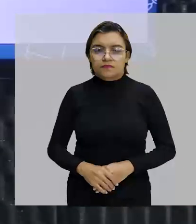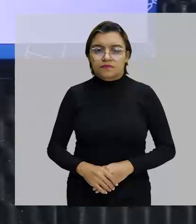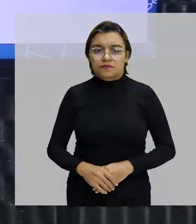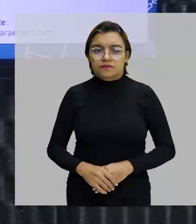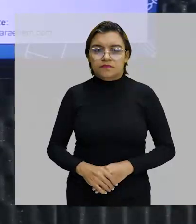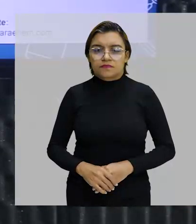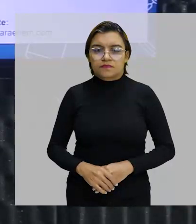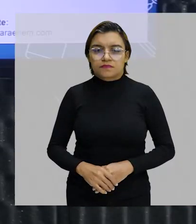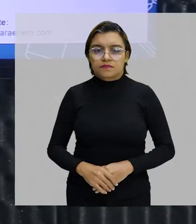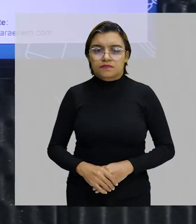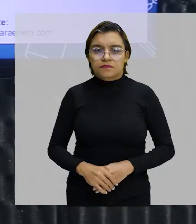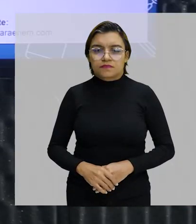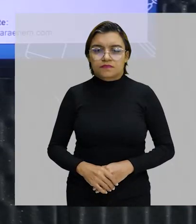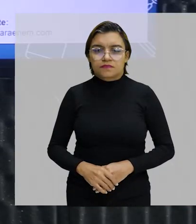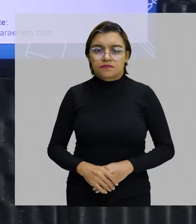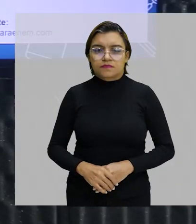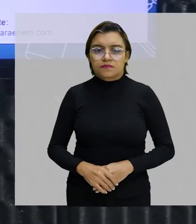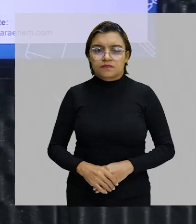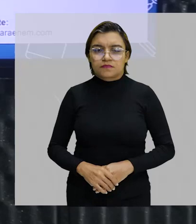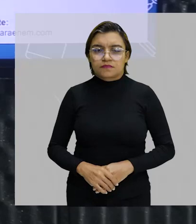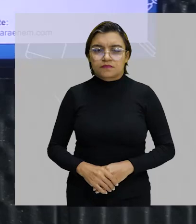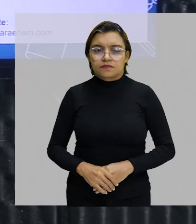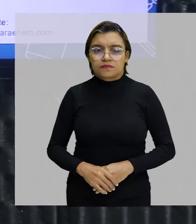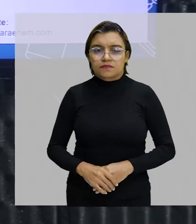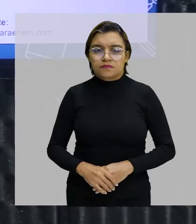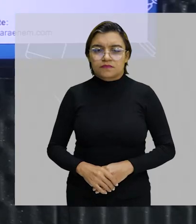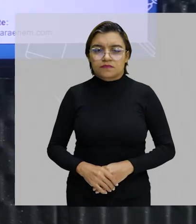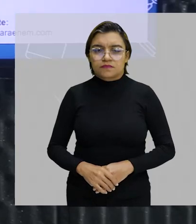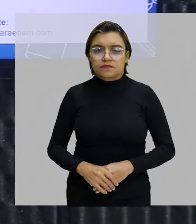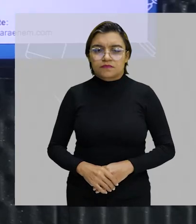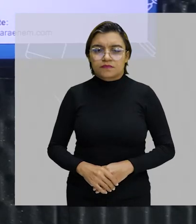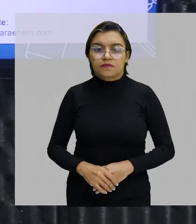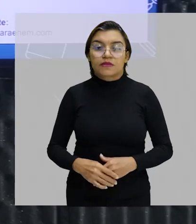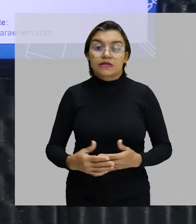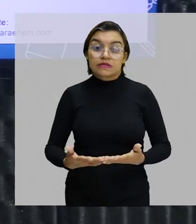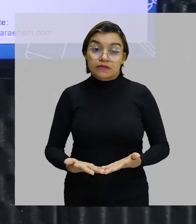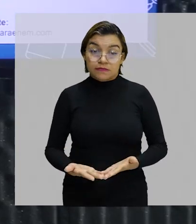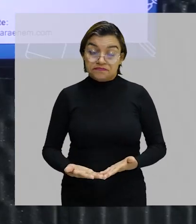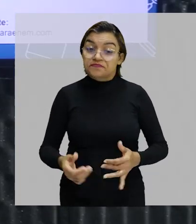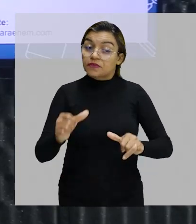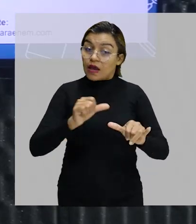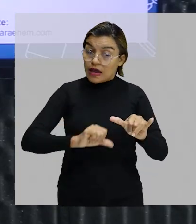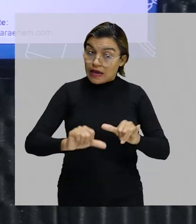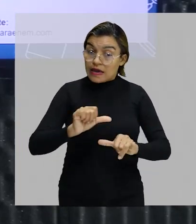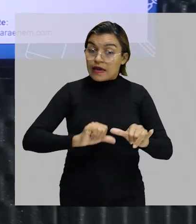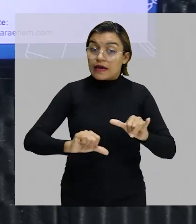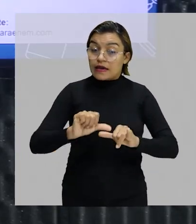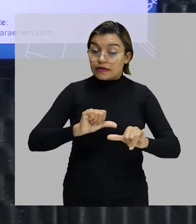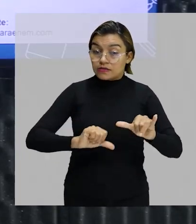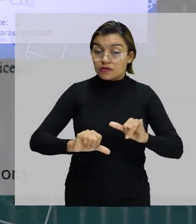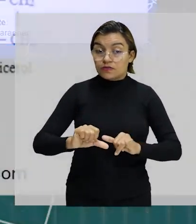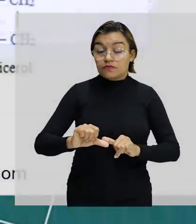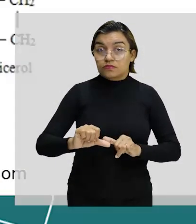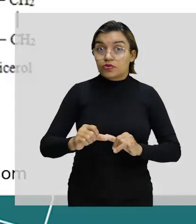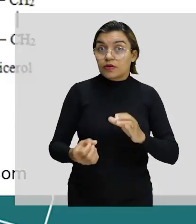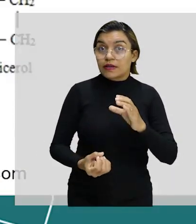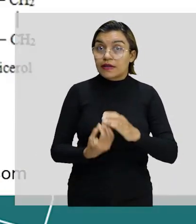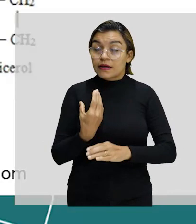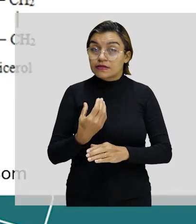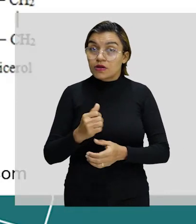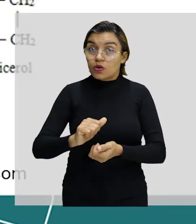células. Bom, na reação de saponificação, que é a produção de sabão, de